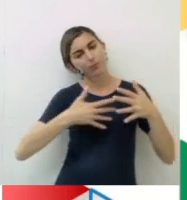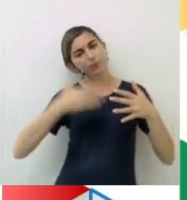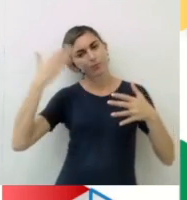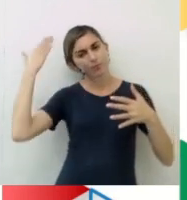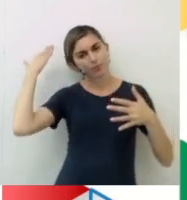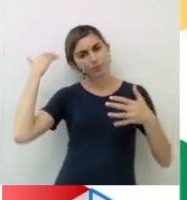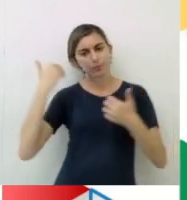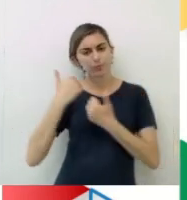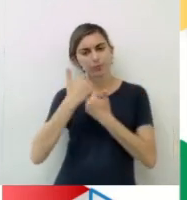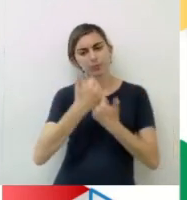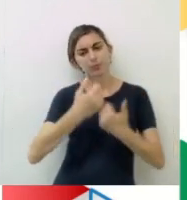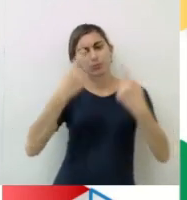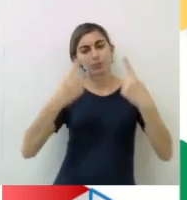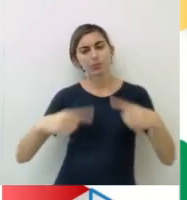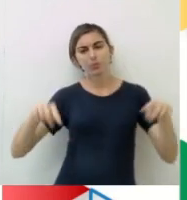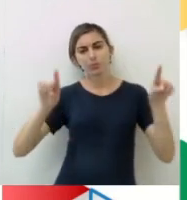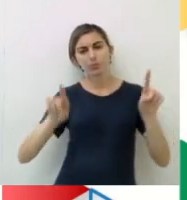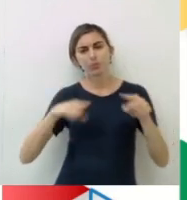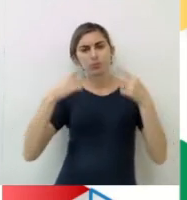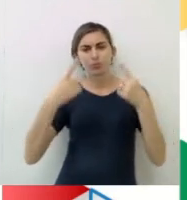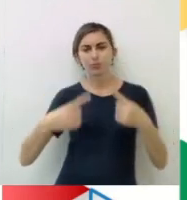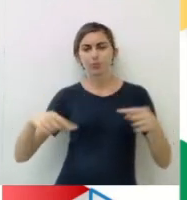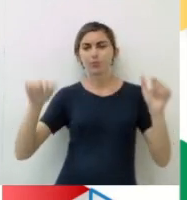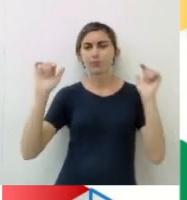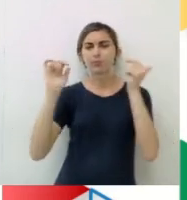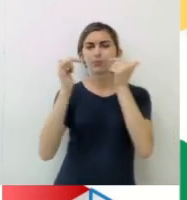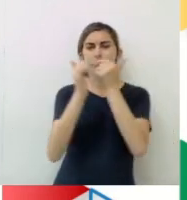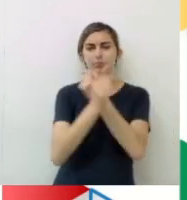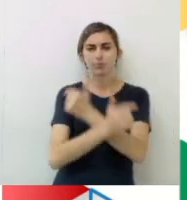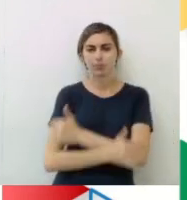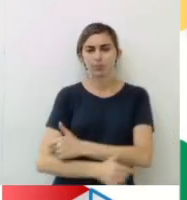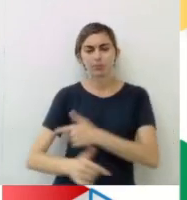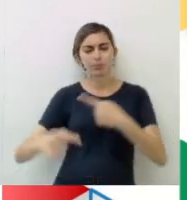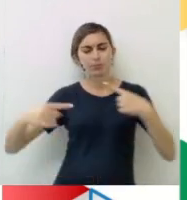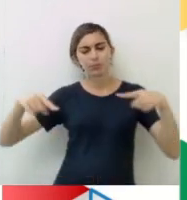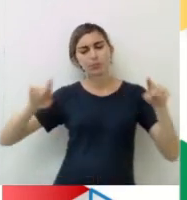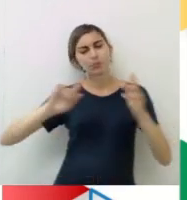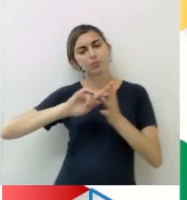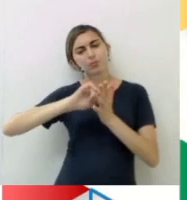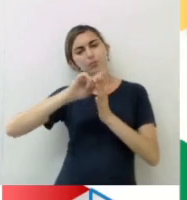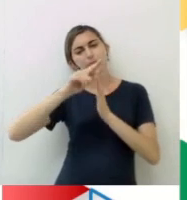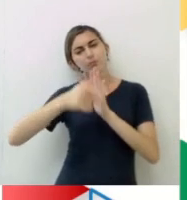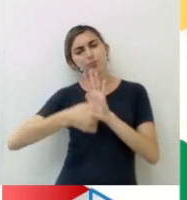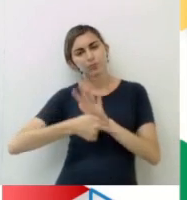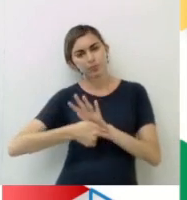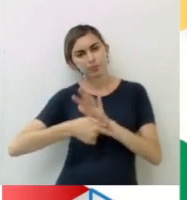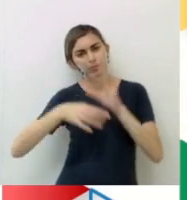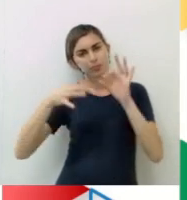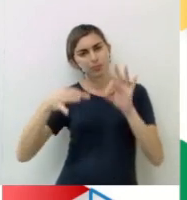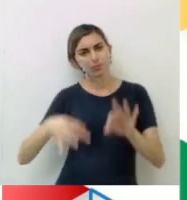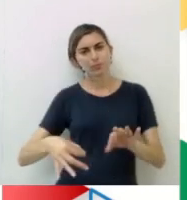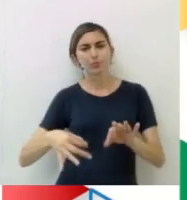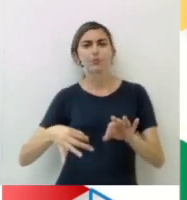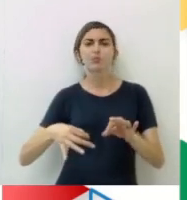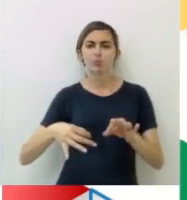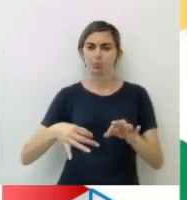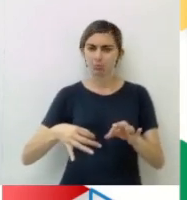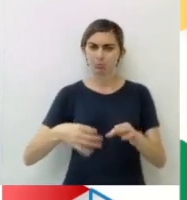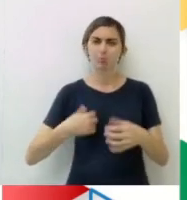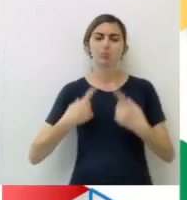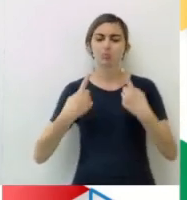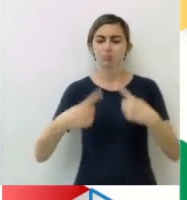vai representar a musicalidade. O lírico é um gênero, certo?